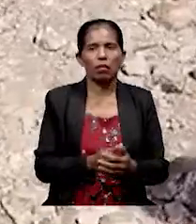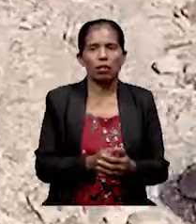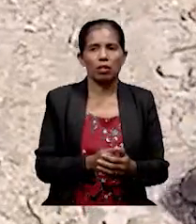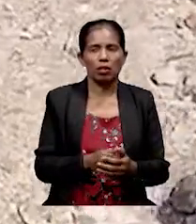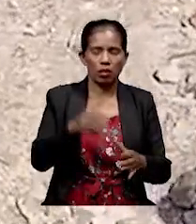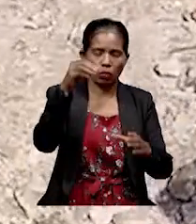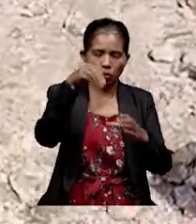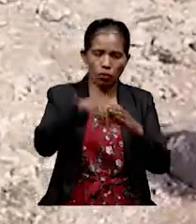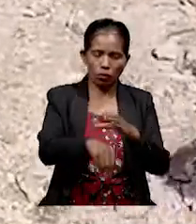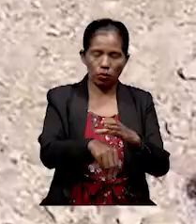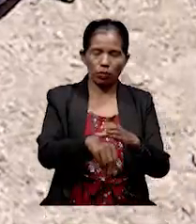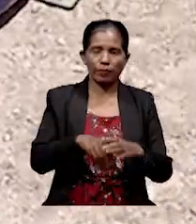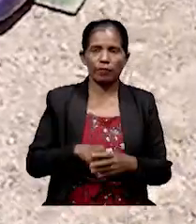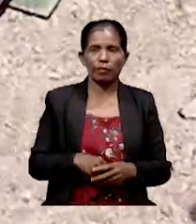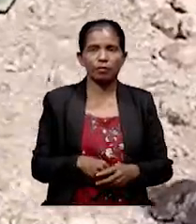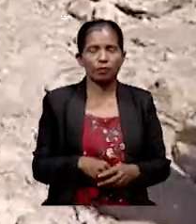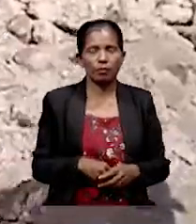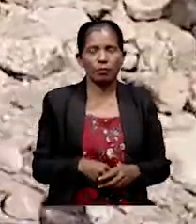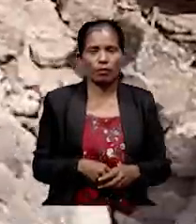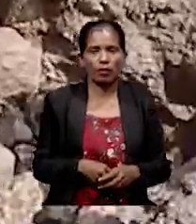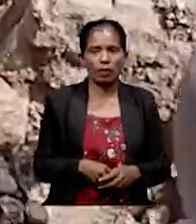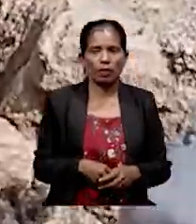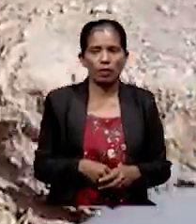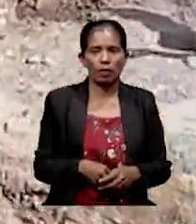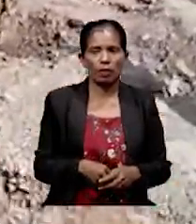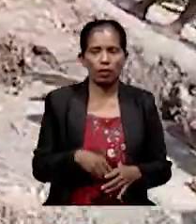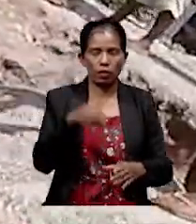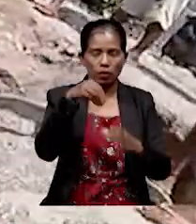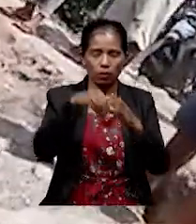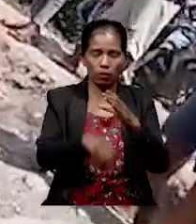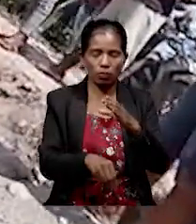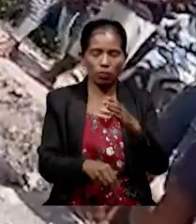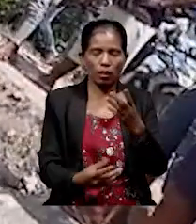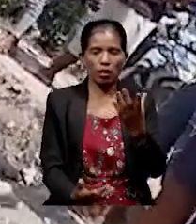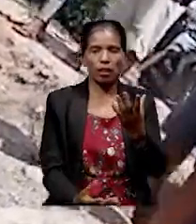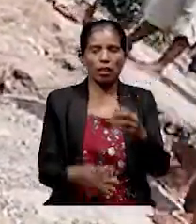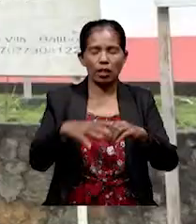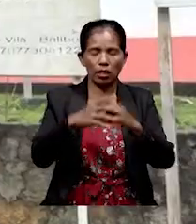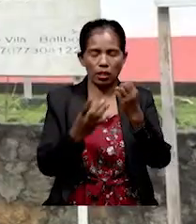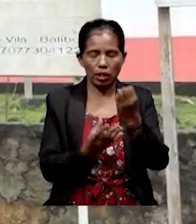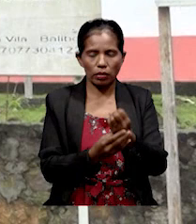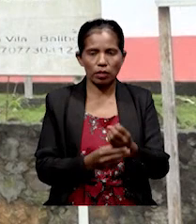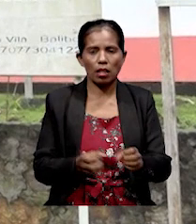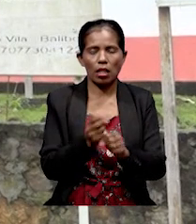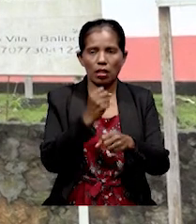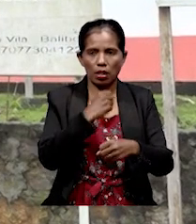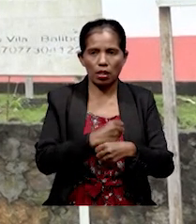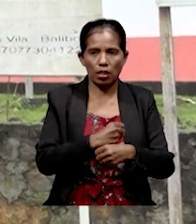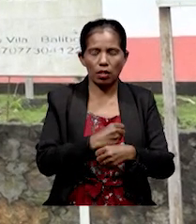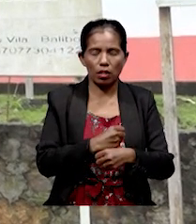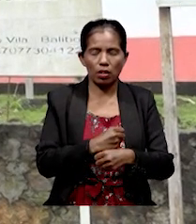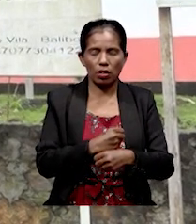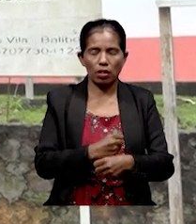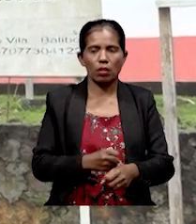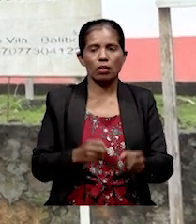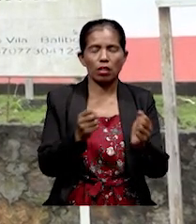moute, neho sistem de tempetak moute, benye tumba rayokos, ento impacto ida ne maka sai reação para